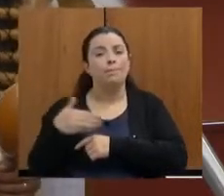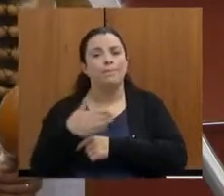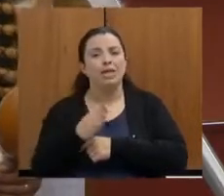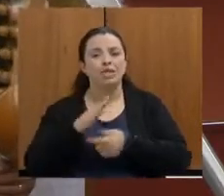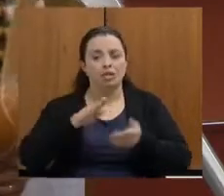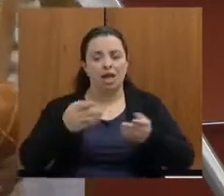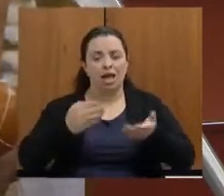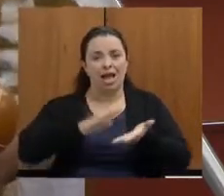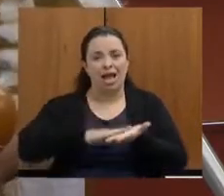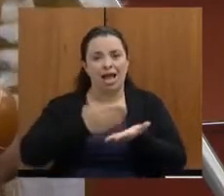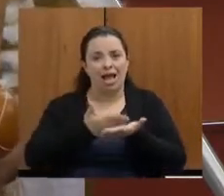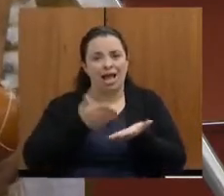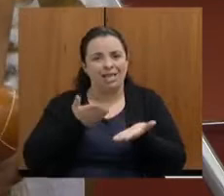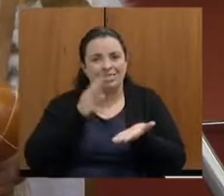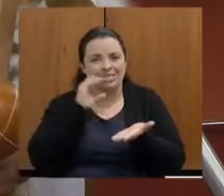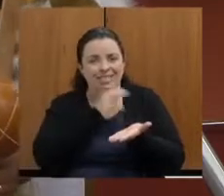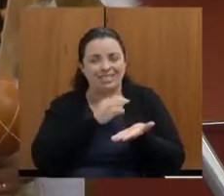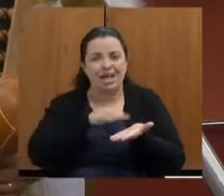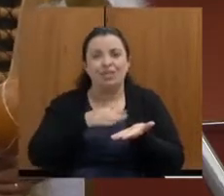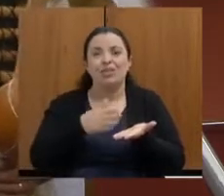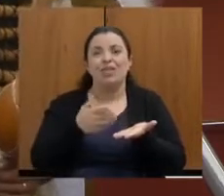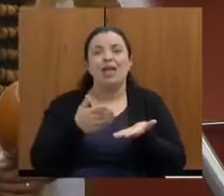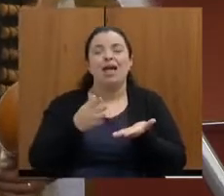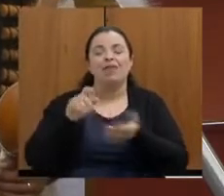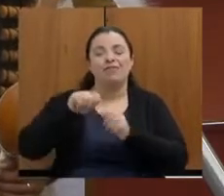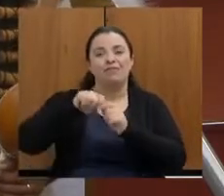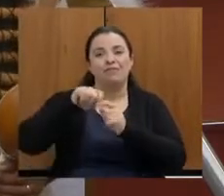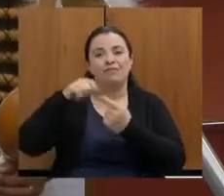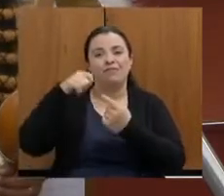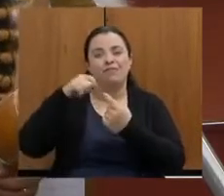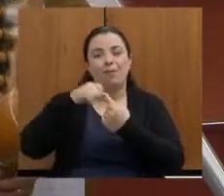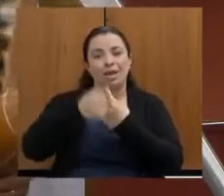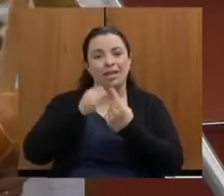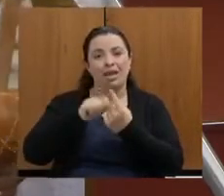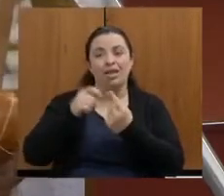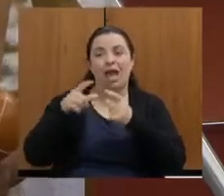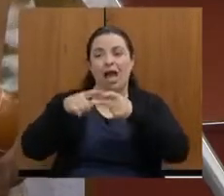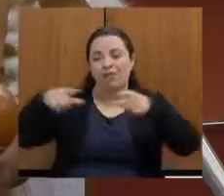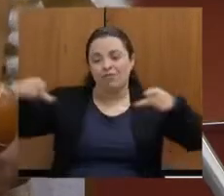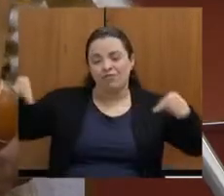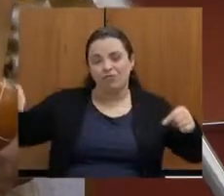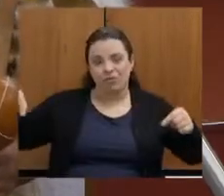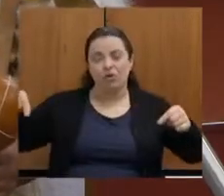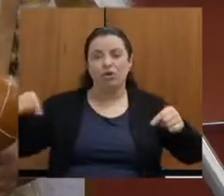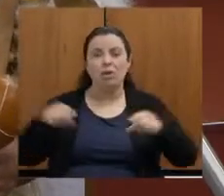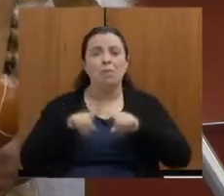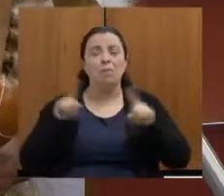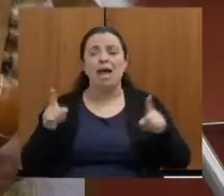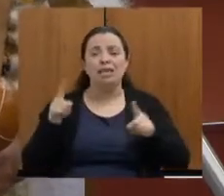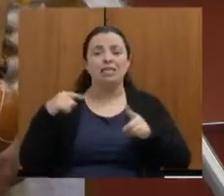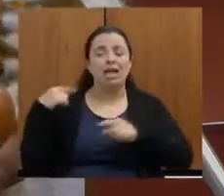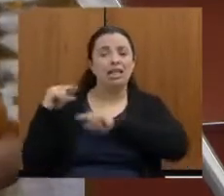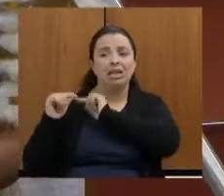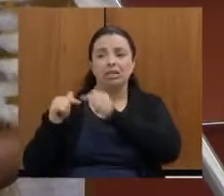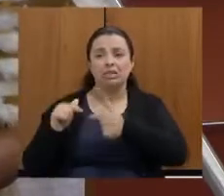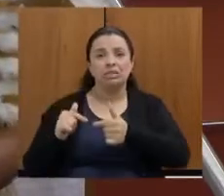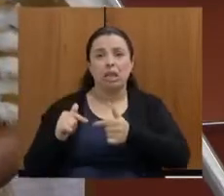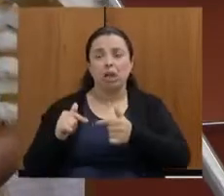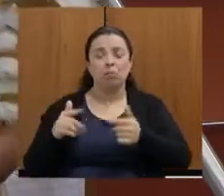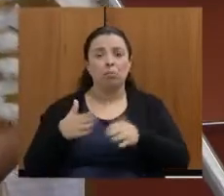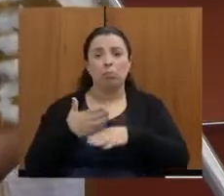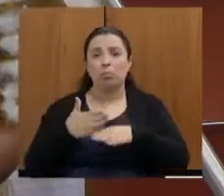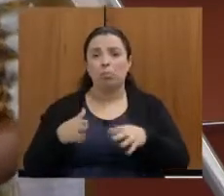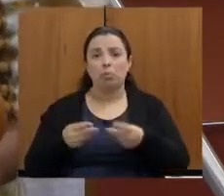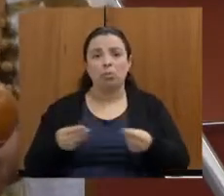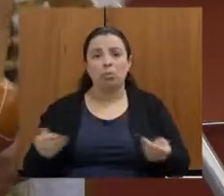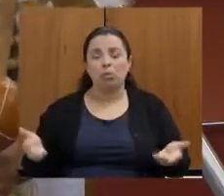em nossos rituais né então hoje a gente não tem mais né A vida que nós temos antes né porque hoje e